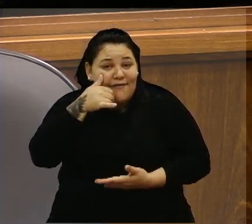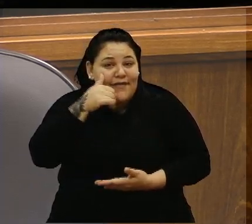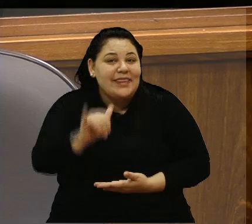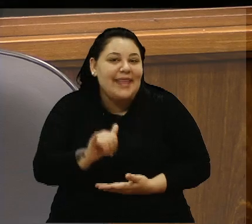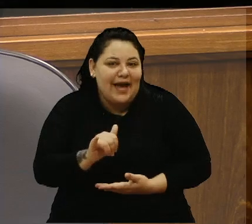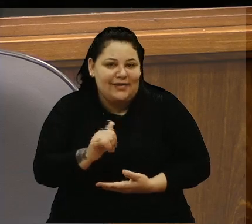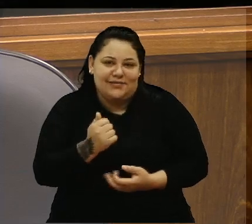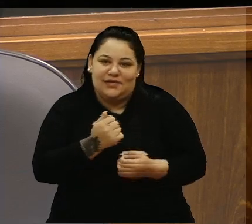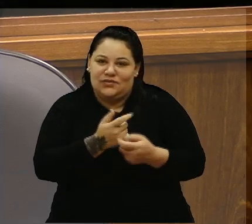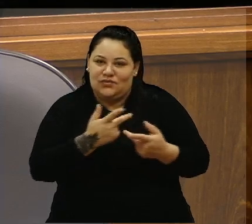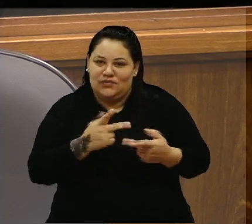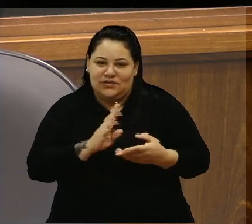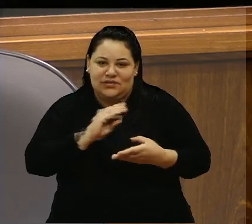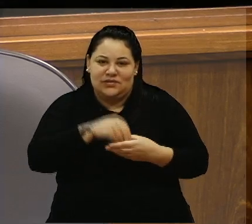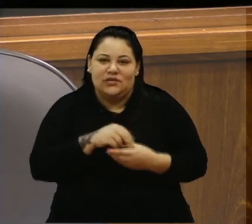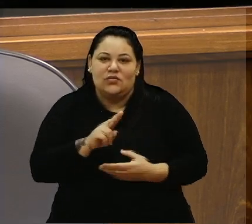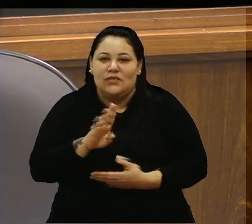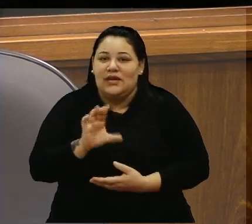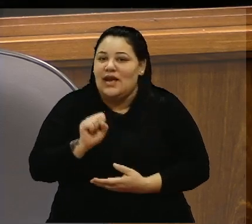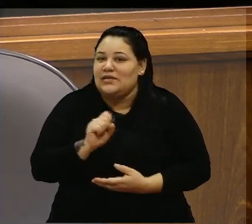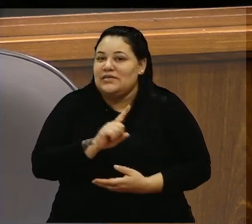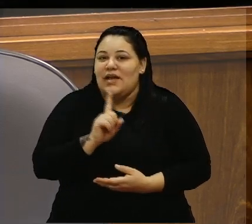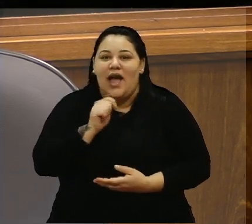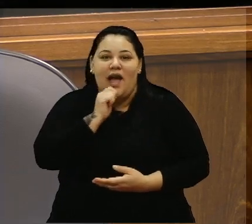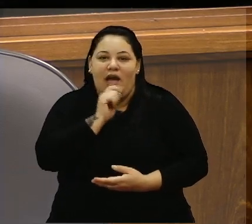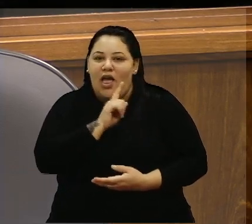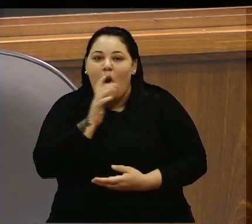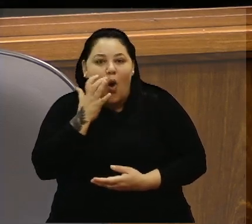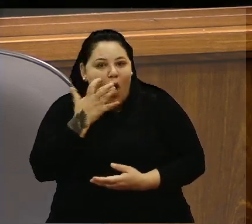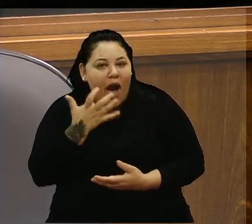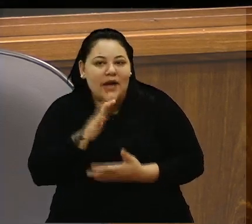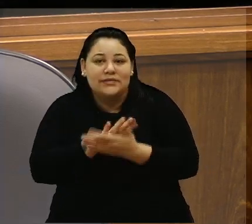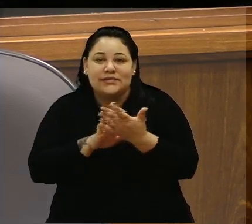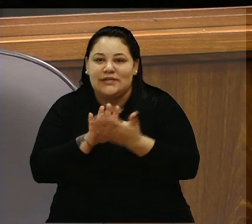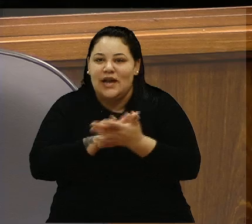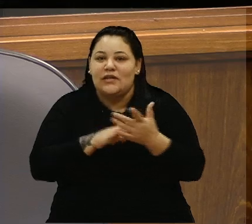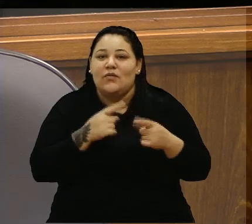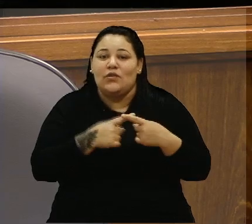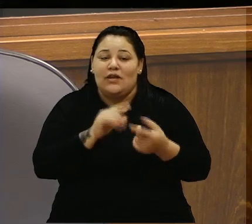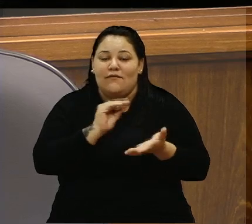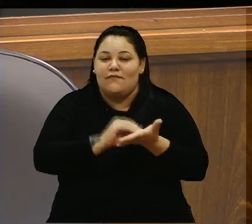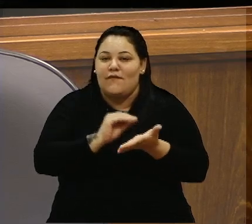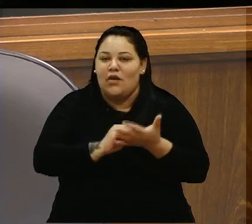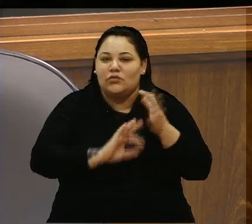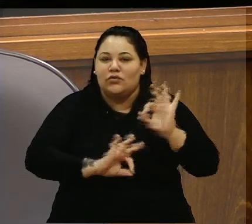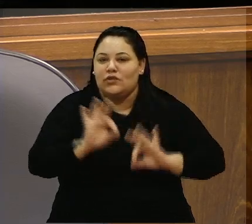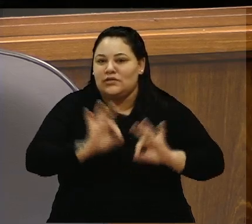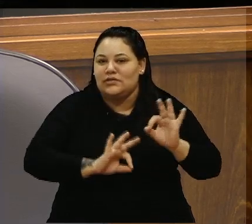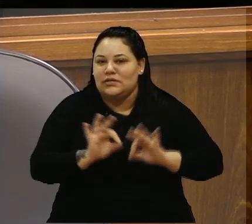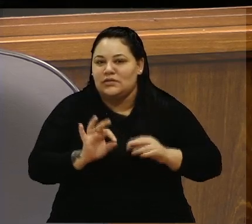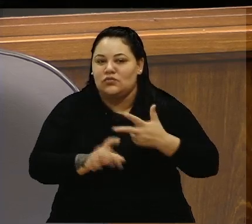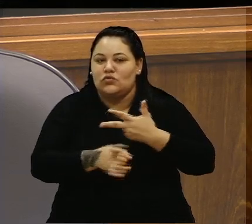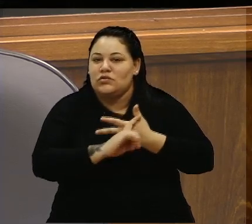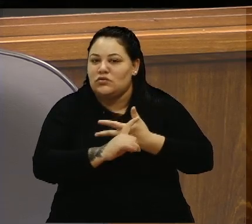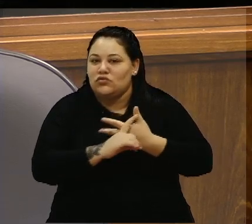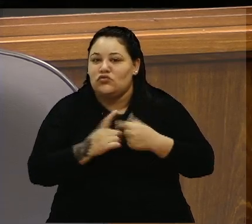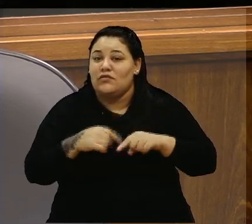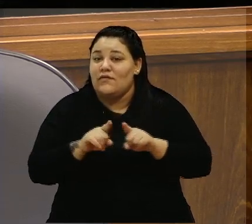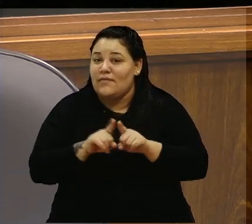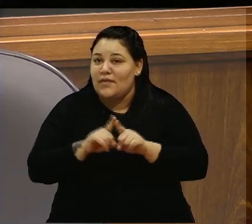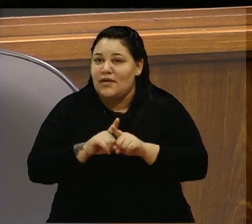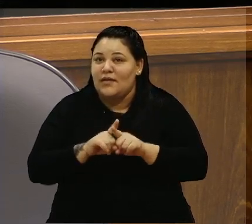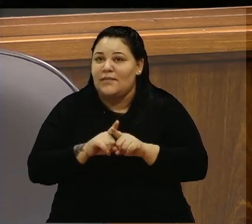nossas UBSs, e isso não ocorre por uma falta de organização do Executivo, por uma falta de organização